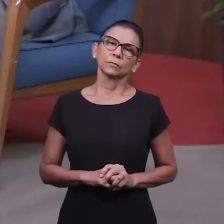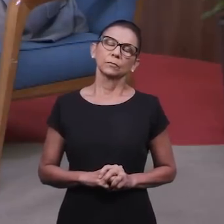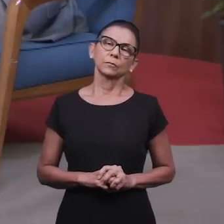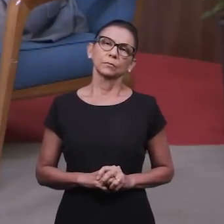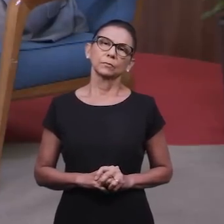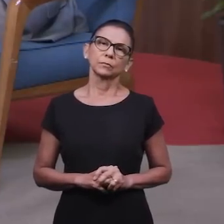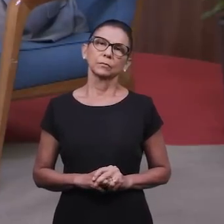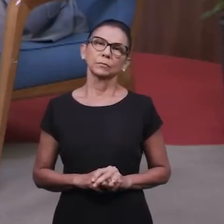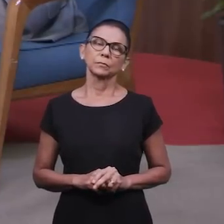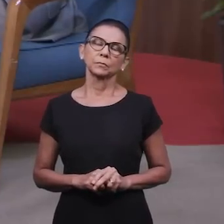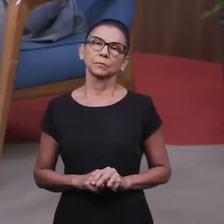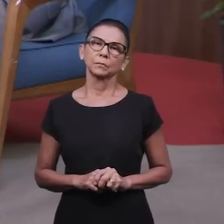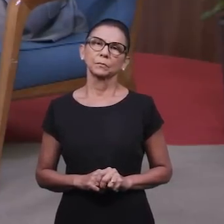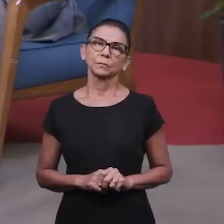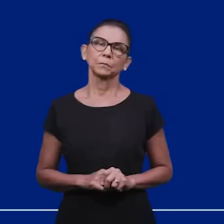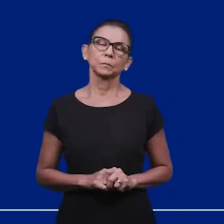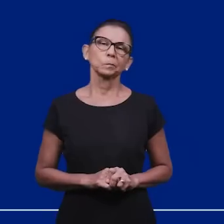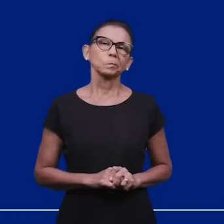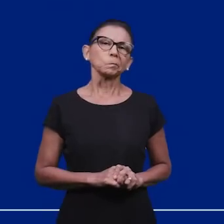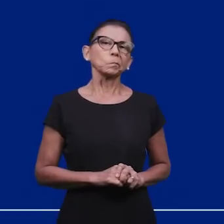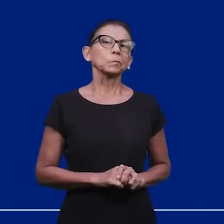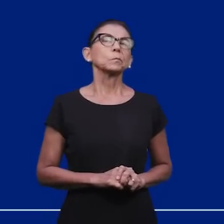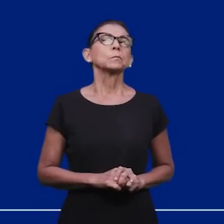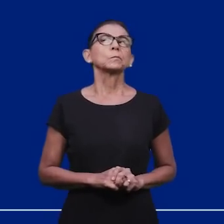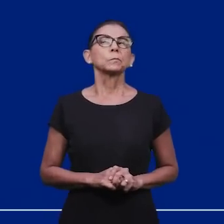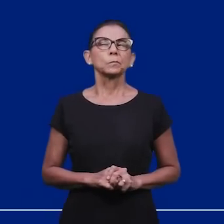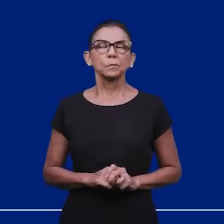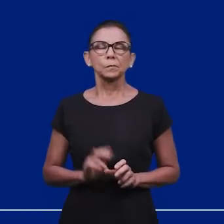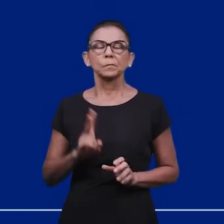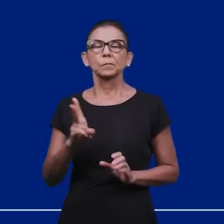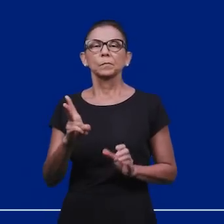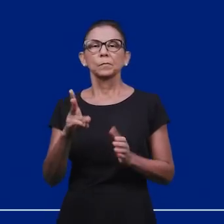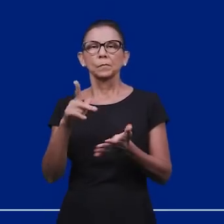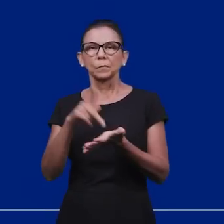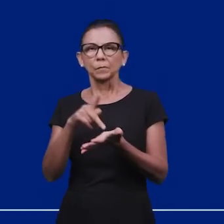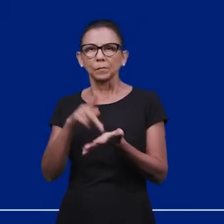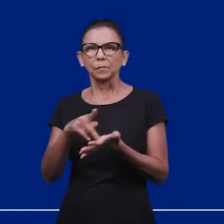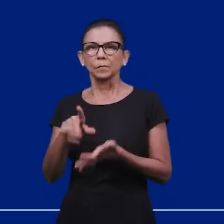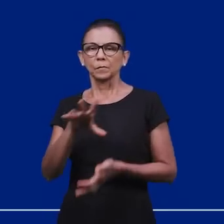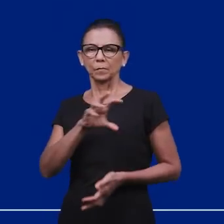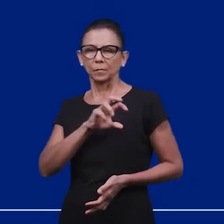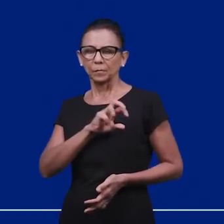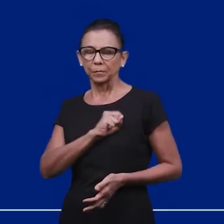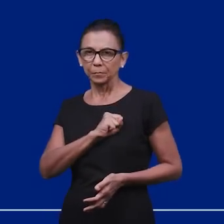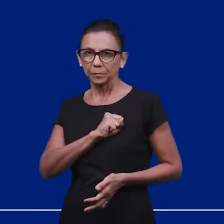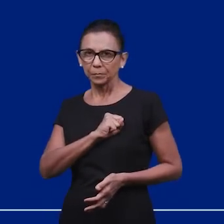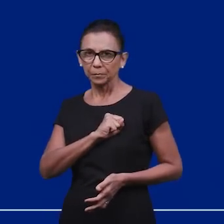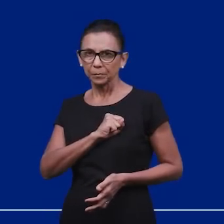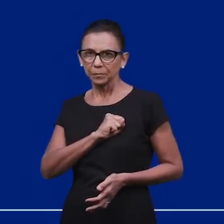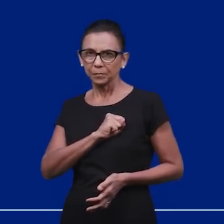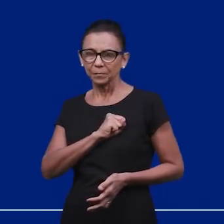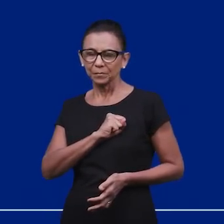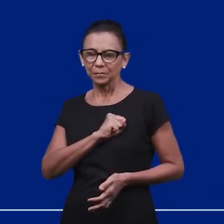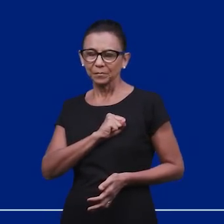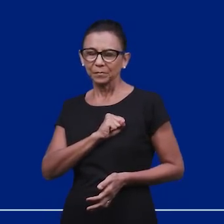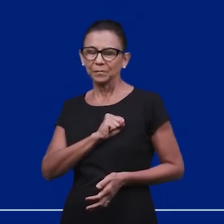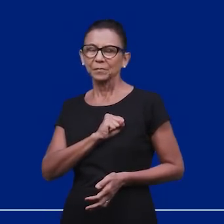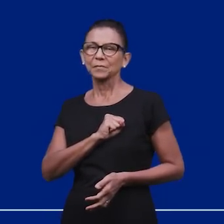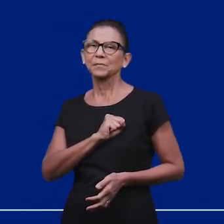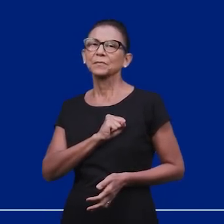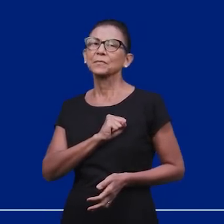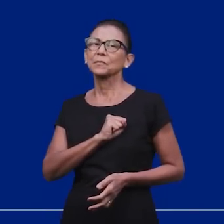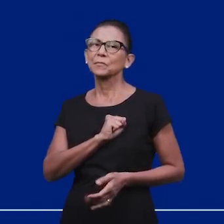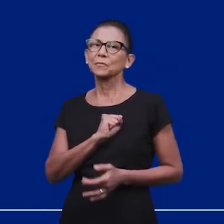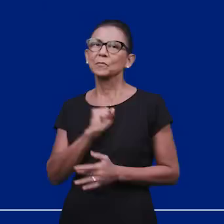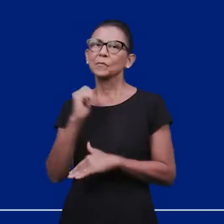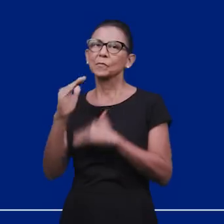nesse capítulo, nesses versos, a Bíblia diz o seguinte: antes, seguindo a verdade em amor, cresçamos em tudo naquele